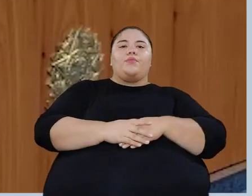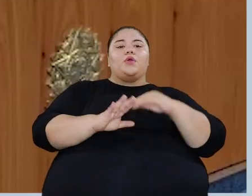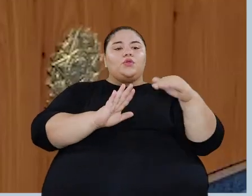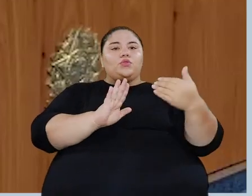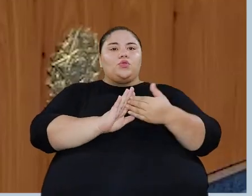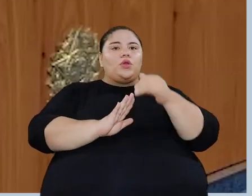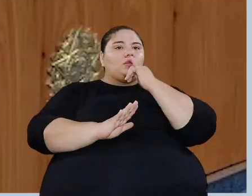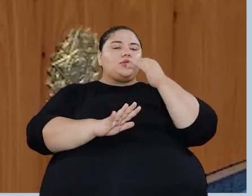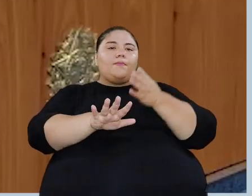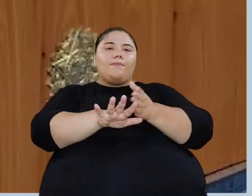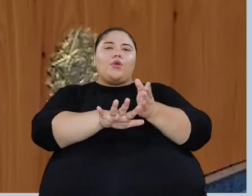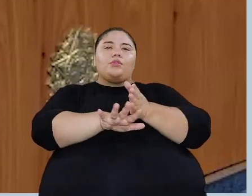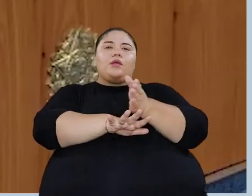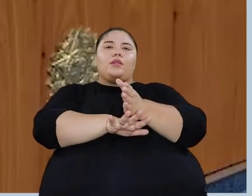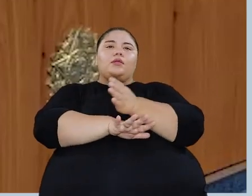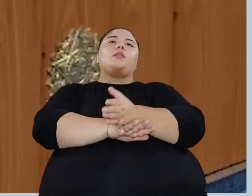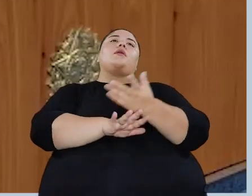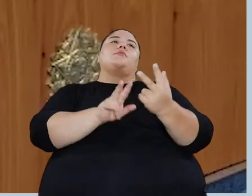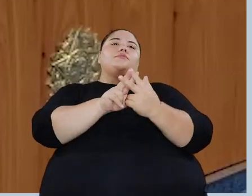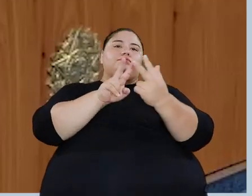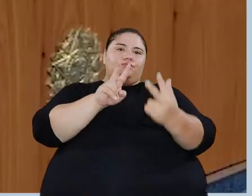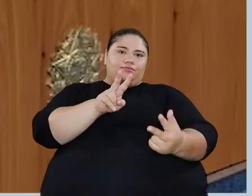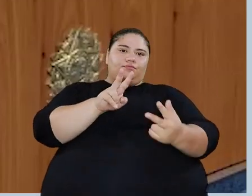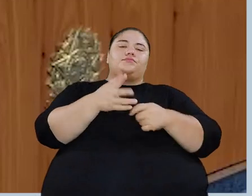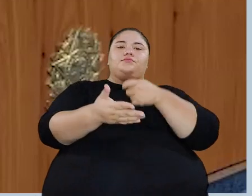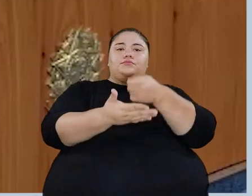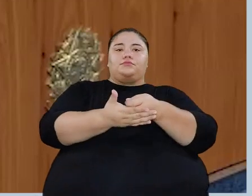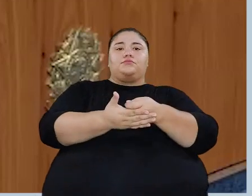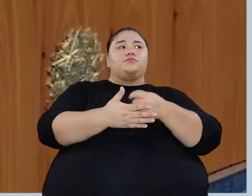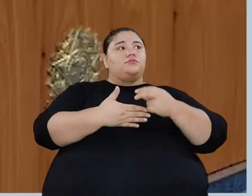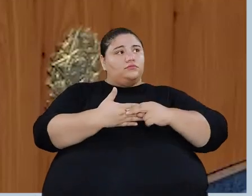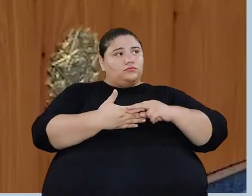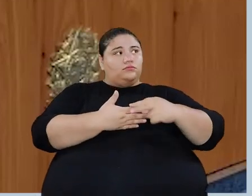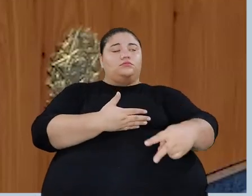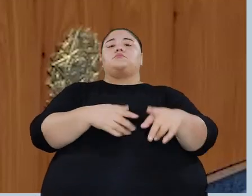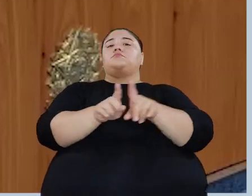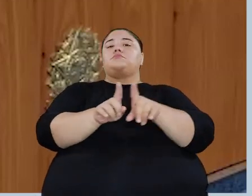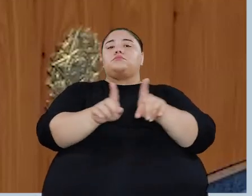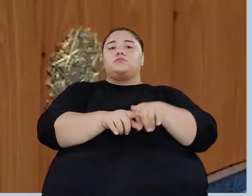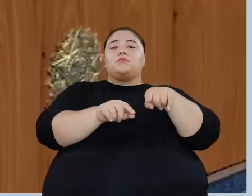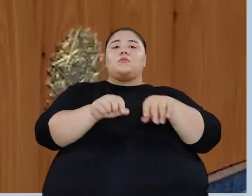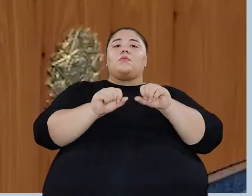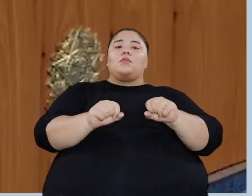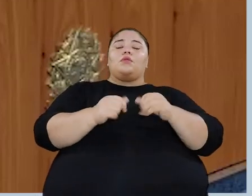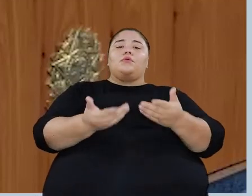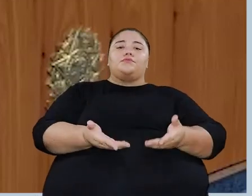todas essas modalidades eletrônicas de pagamento. Então, consequentemente, o split payment poderá